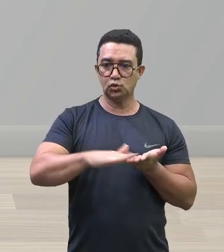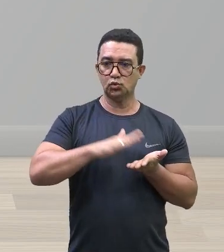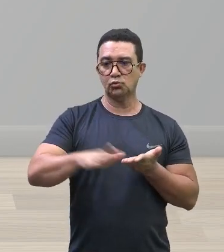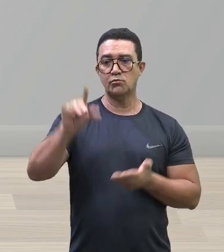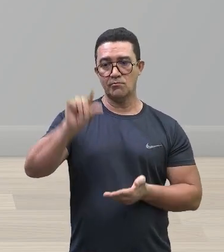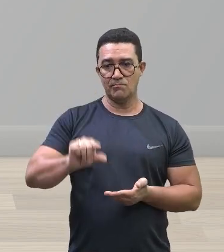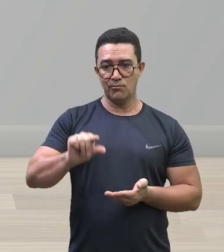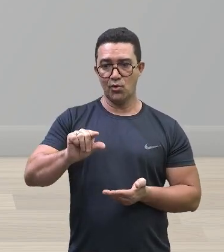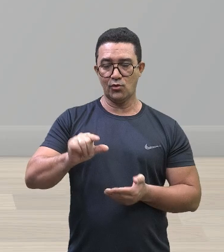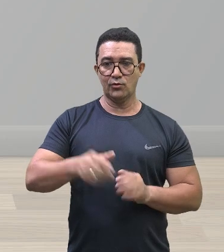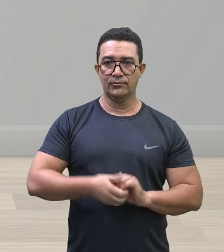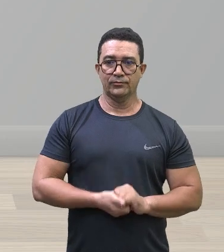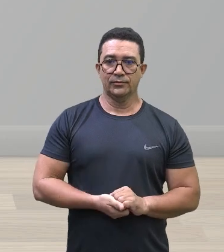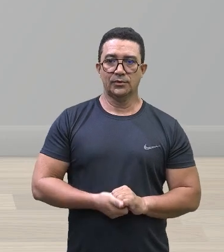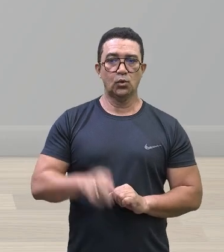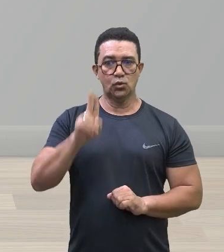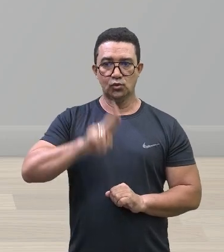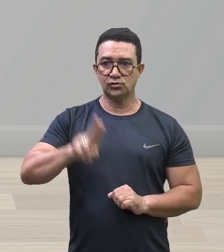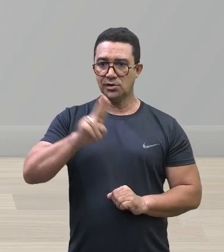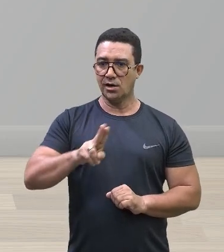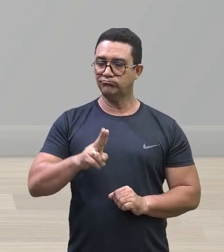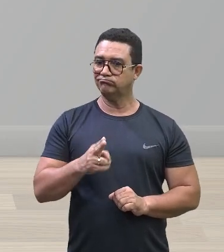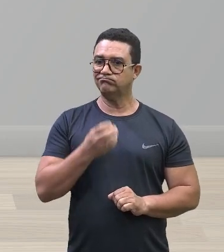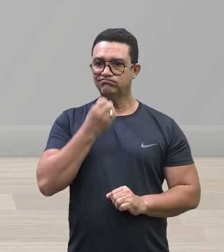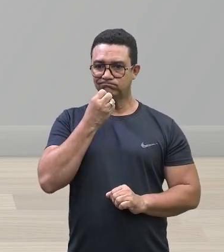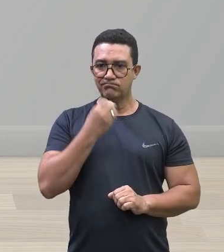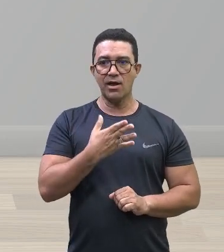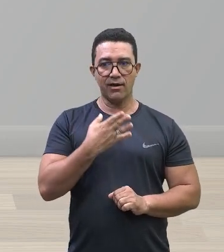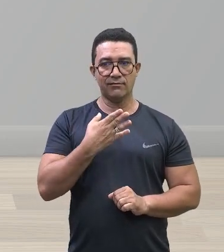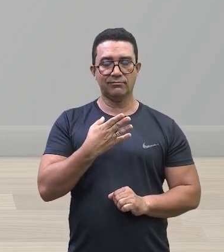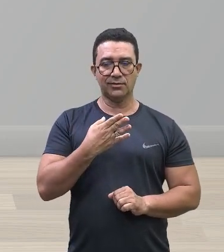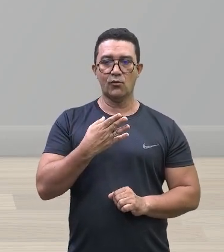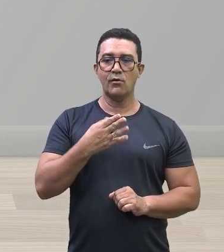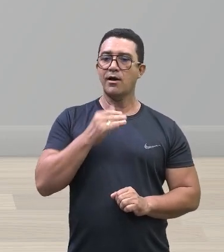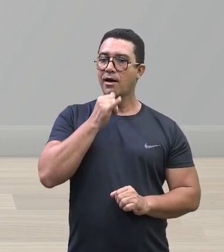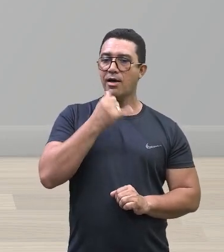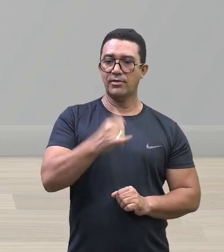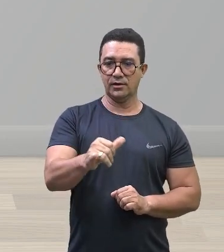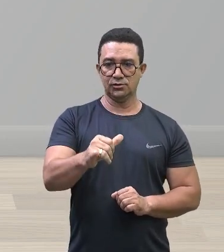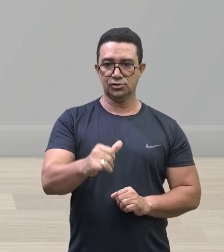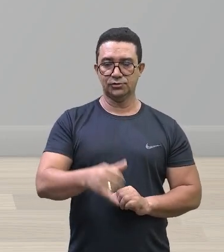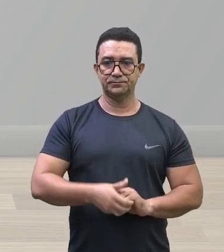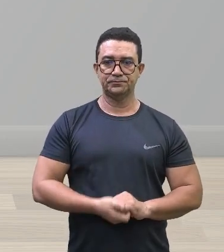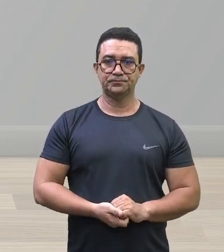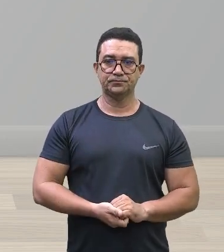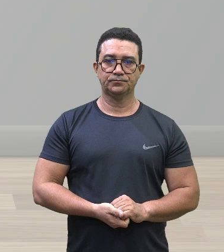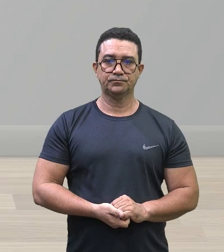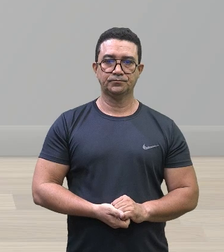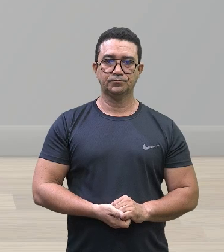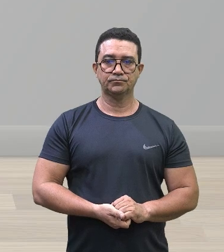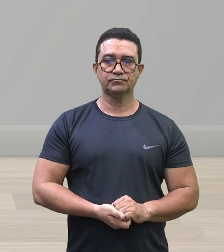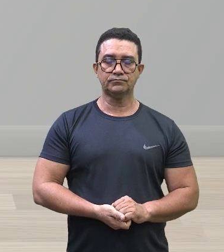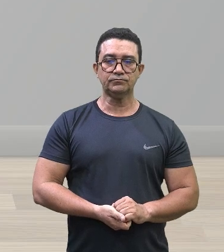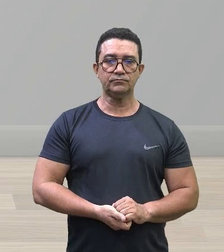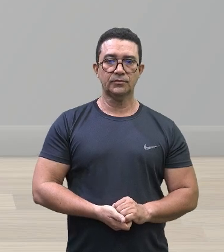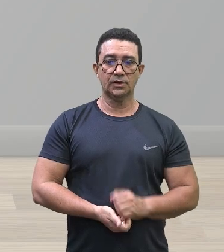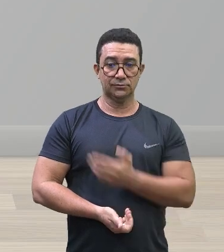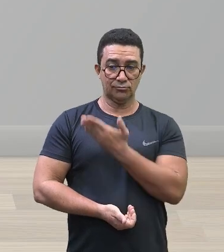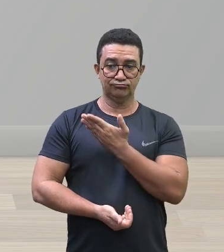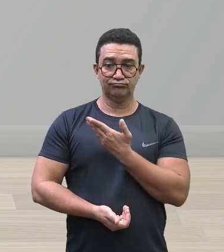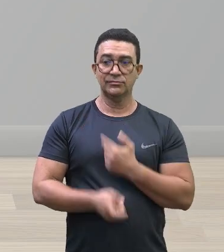bem aquela energia que está sendo empregada ali para aquele equipamento funcionar. Então, no caso,